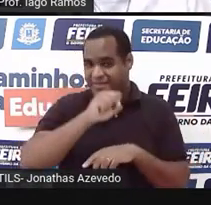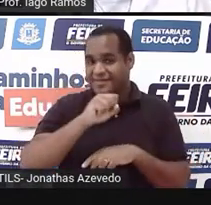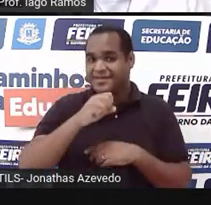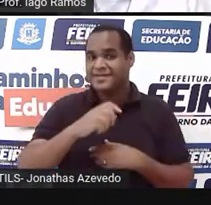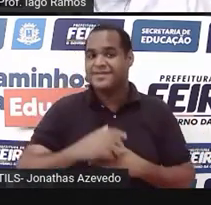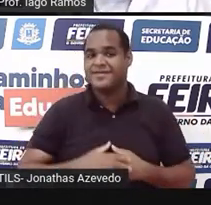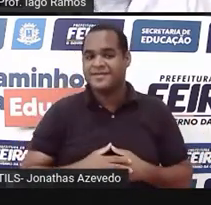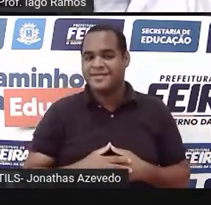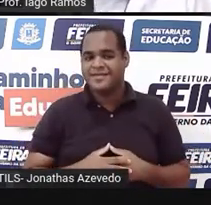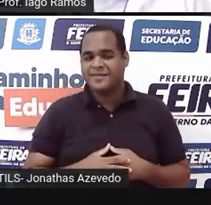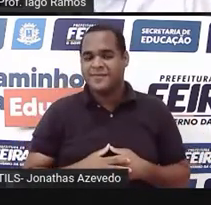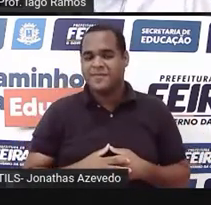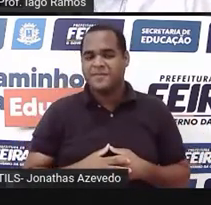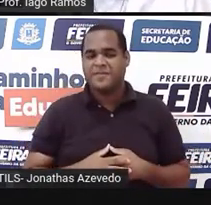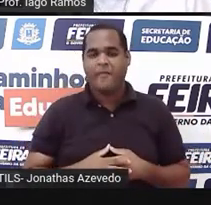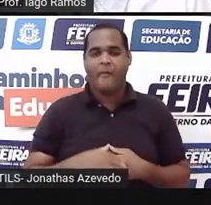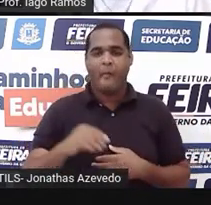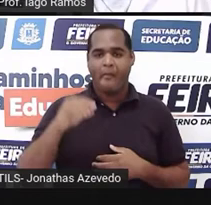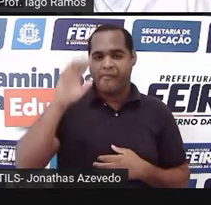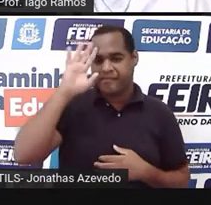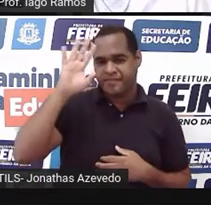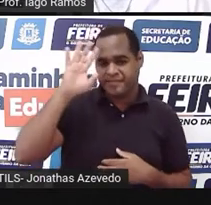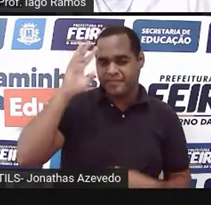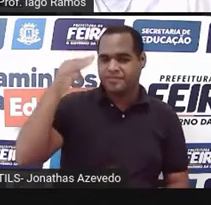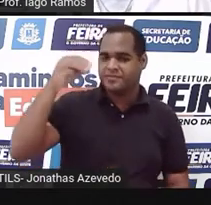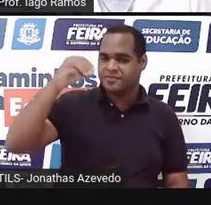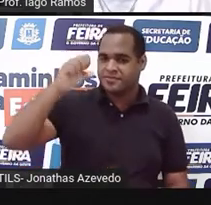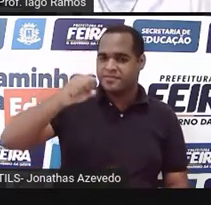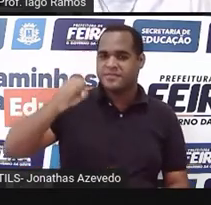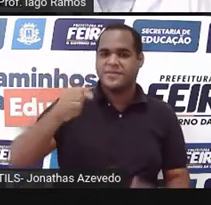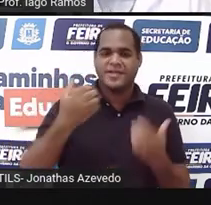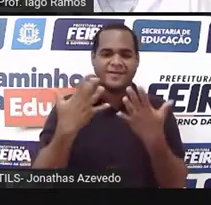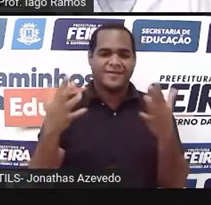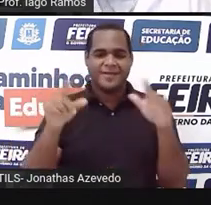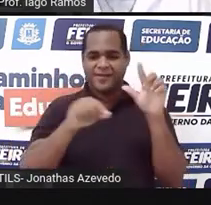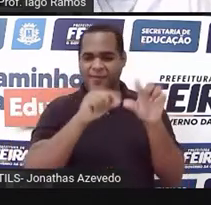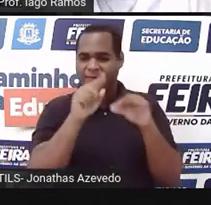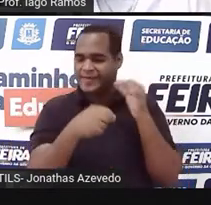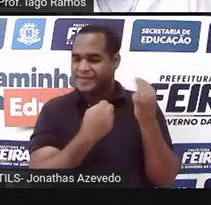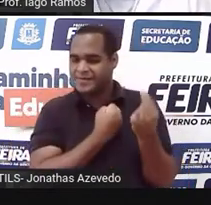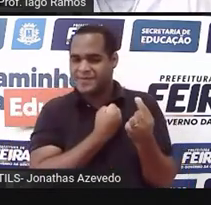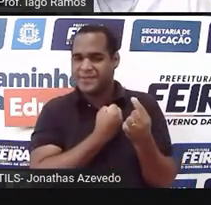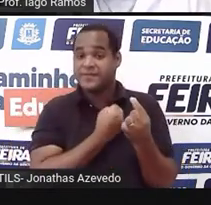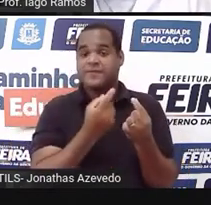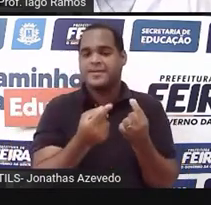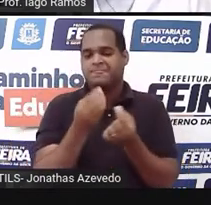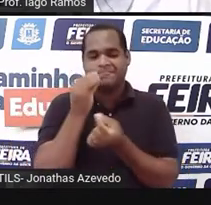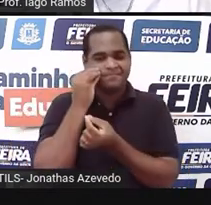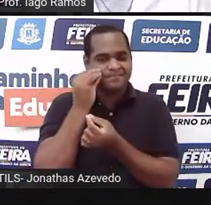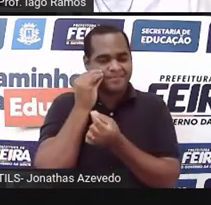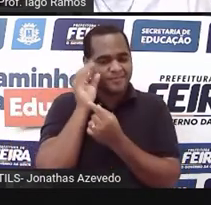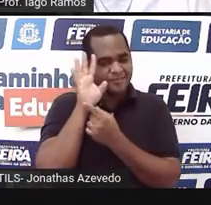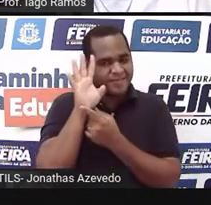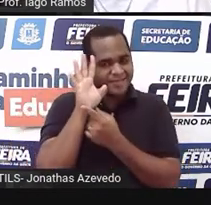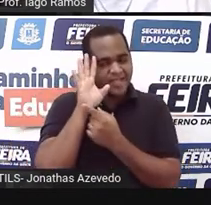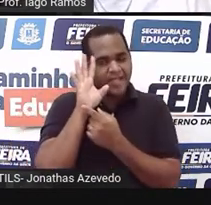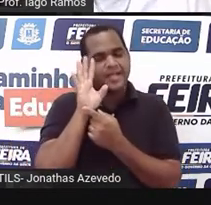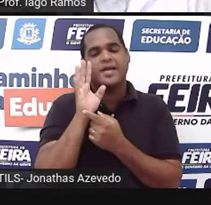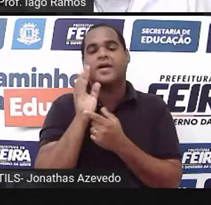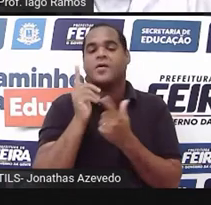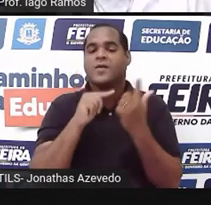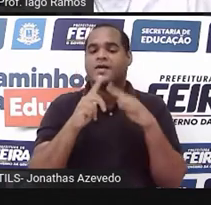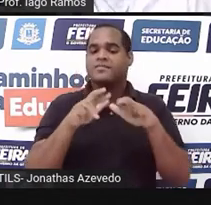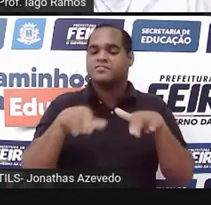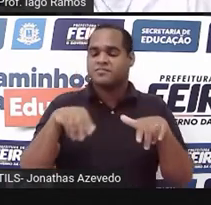viu até aqui Pensa aí 30 segundos escolhe o seu número e tenta pensar não quer que você